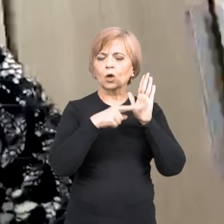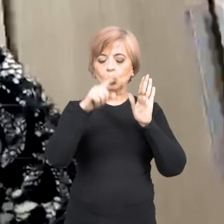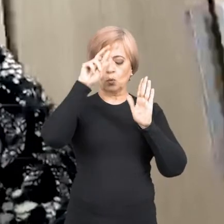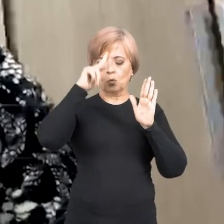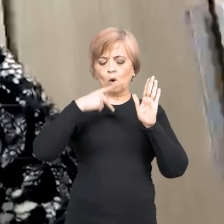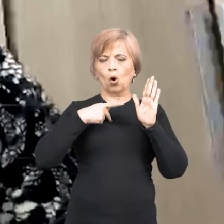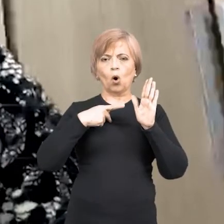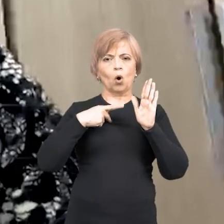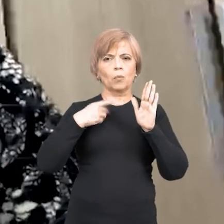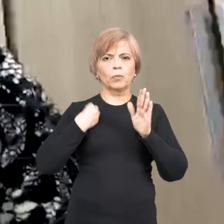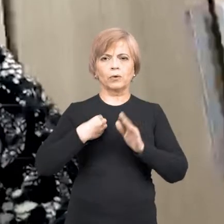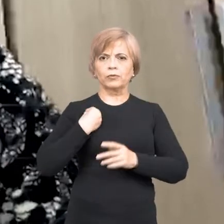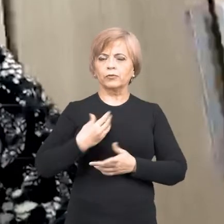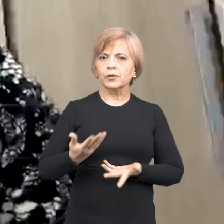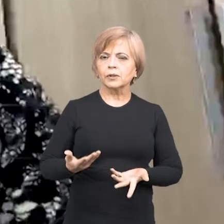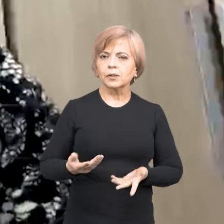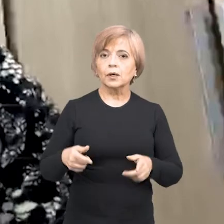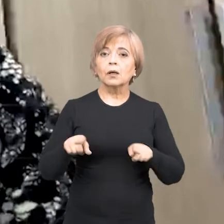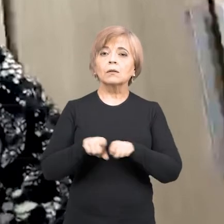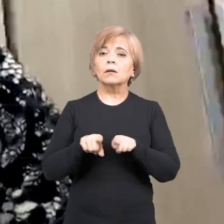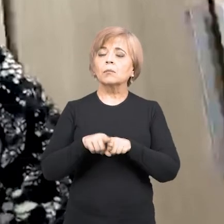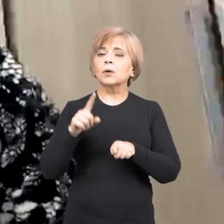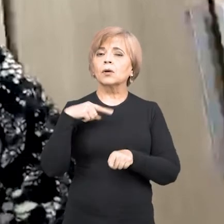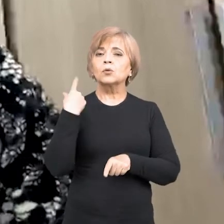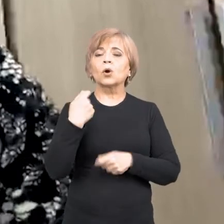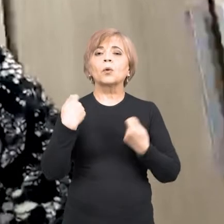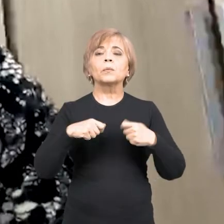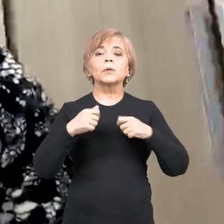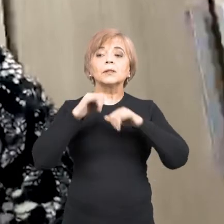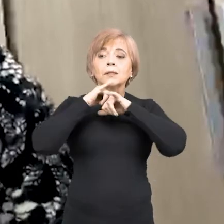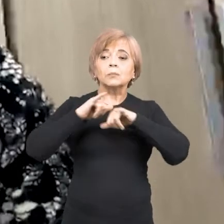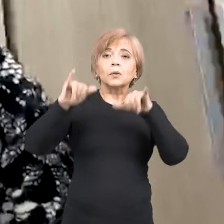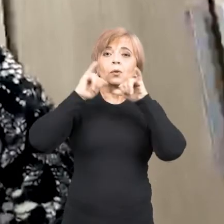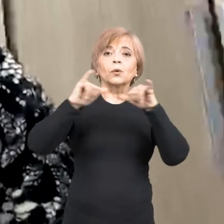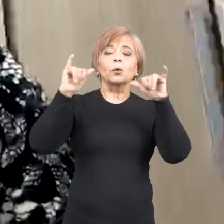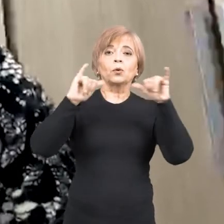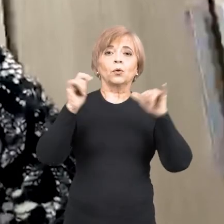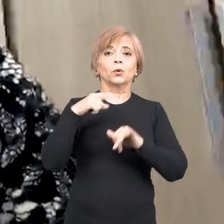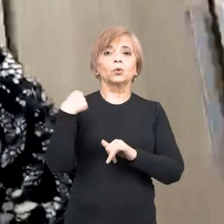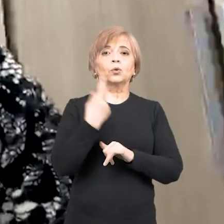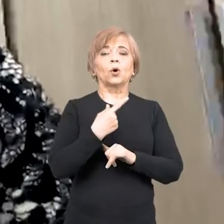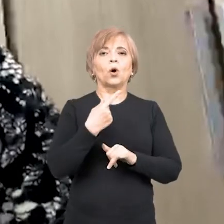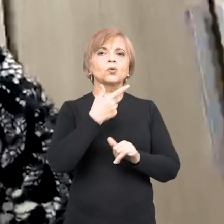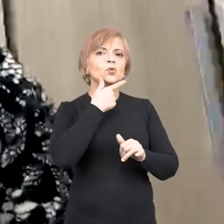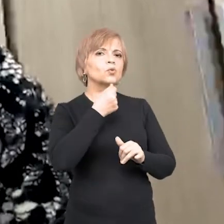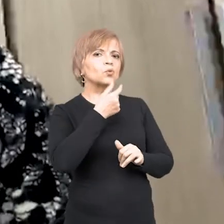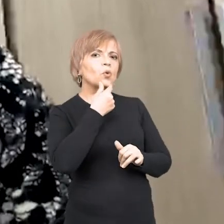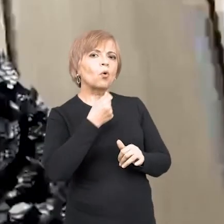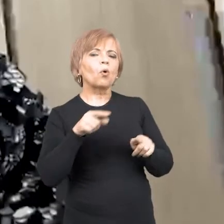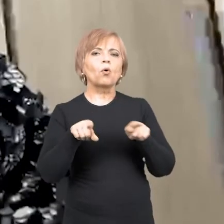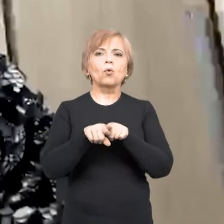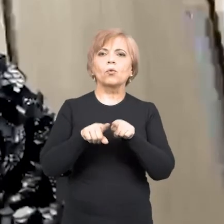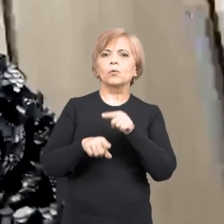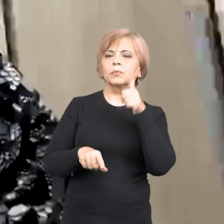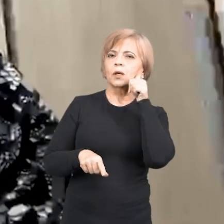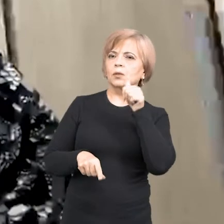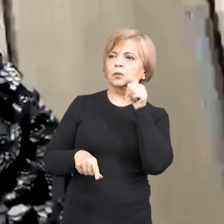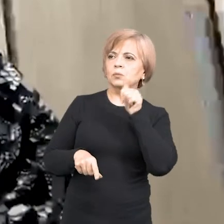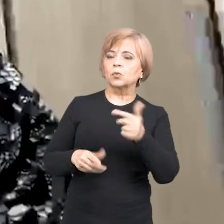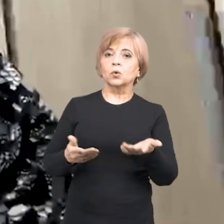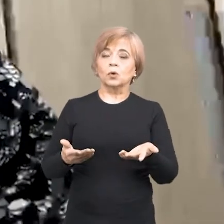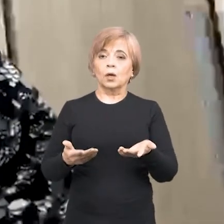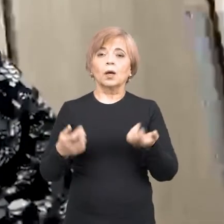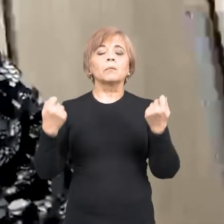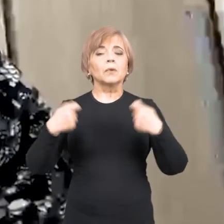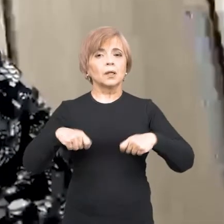rever nossos atos e dizer que passar a mensagem que tanto os homens como as mulheres, não